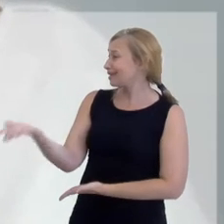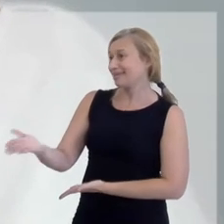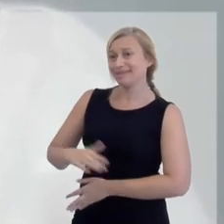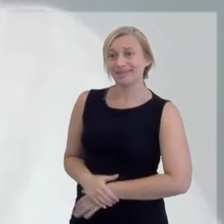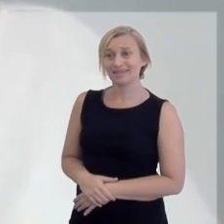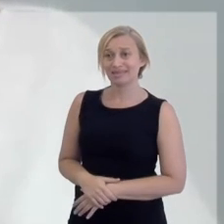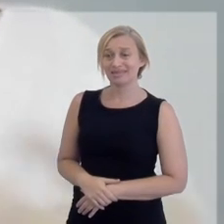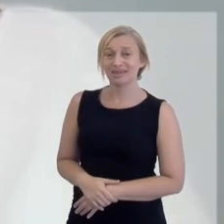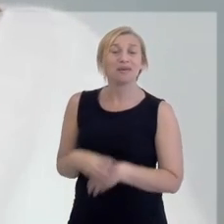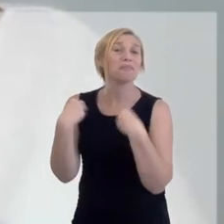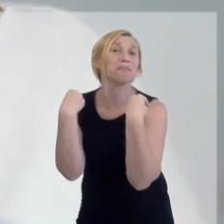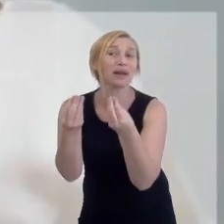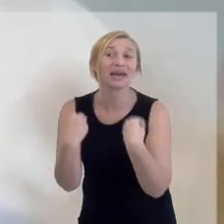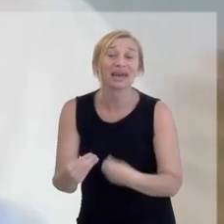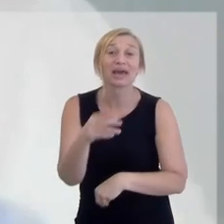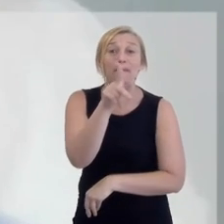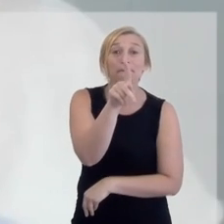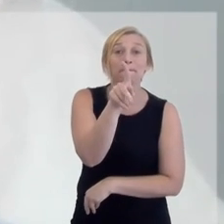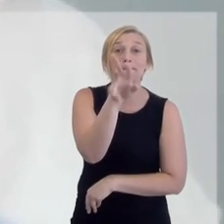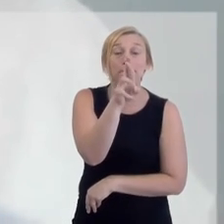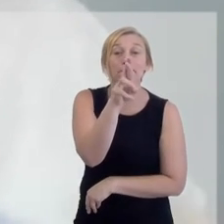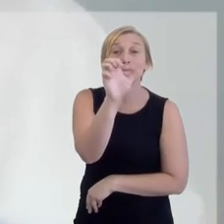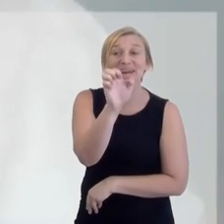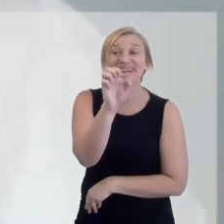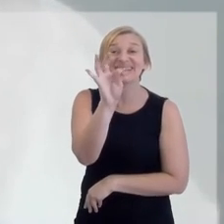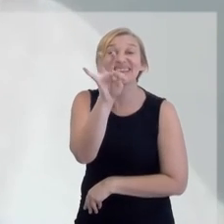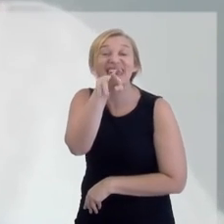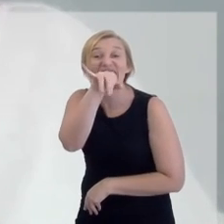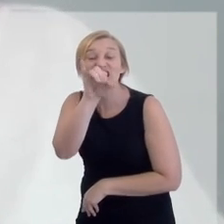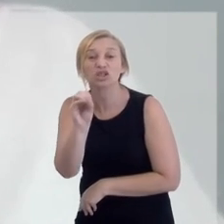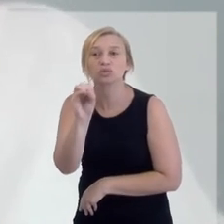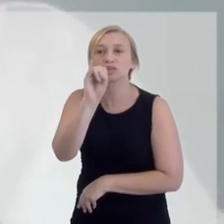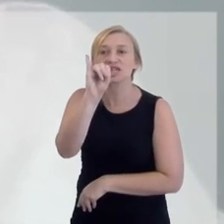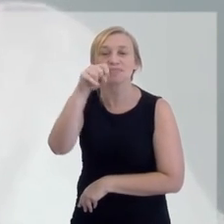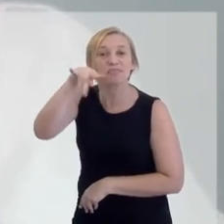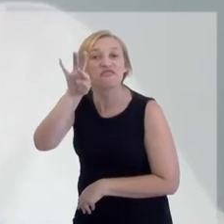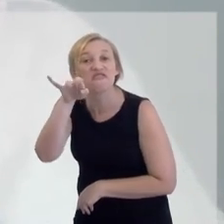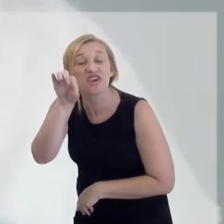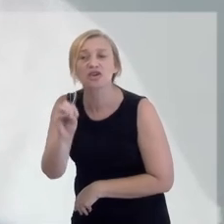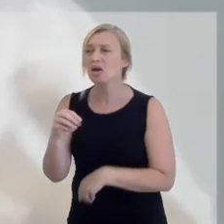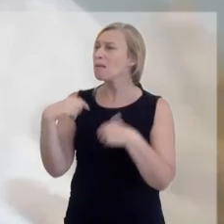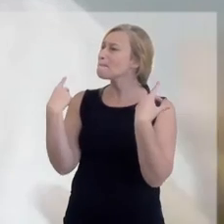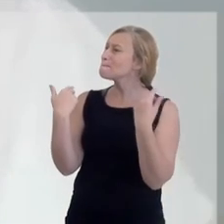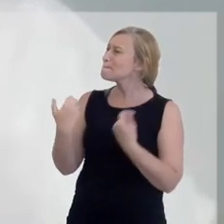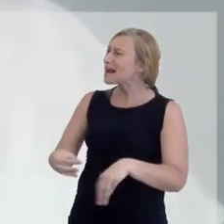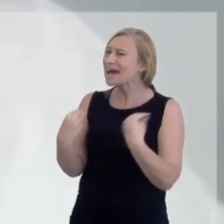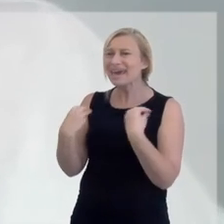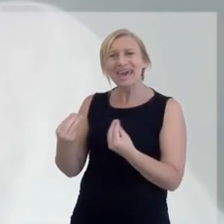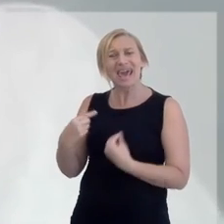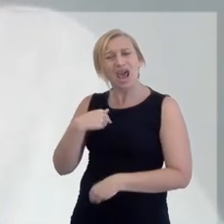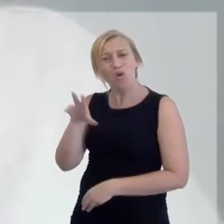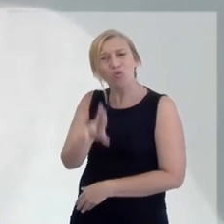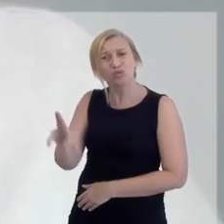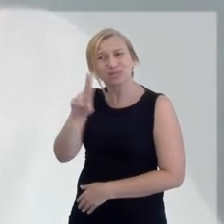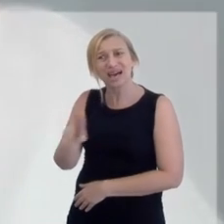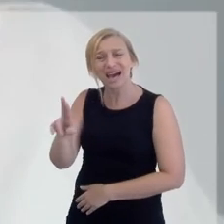preciso aprender pré-técnico imperfeito? Para que isso? Isso não faz sentido. Para que eu vou